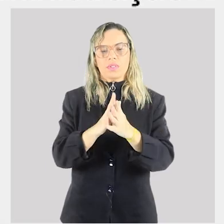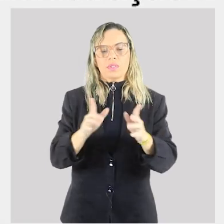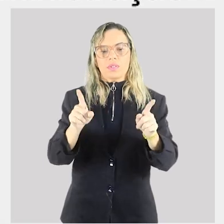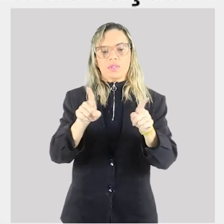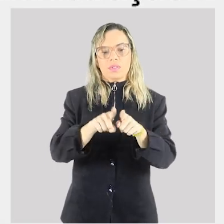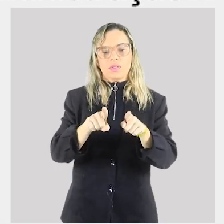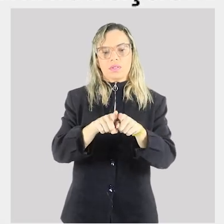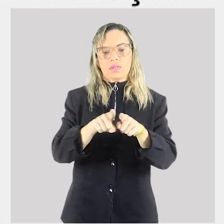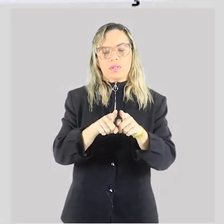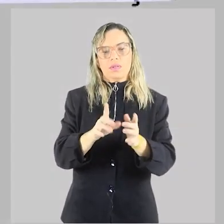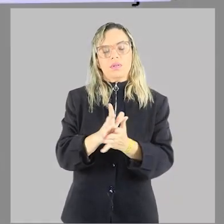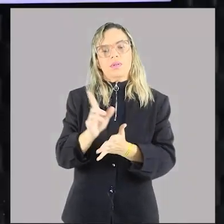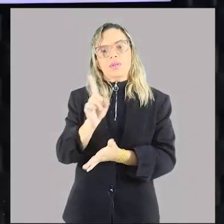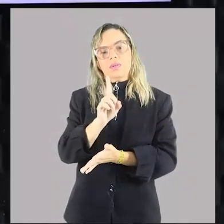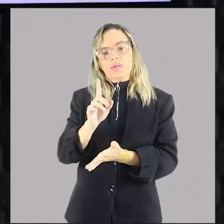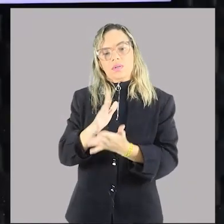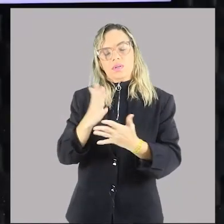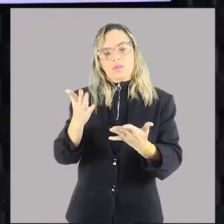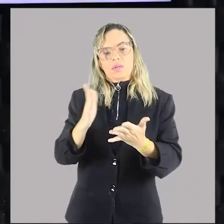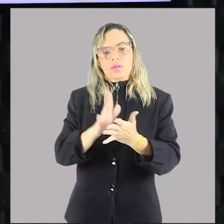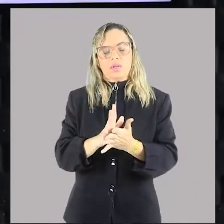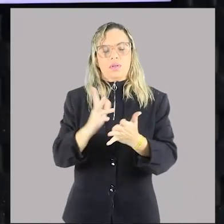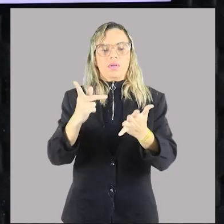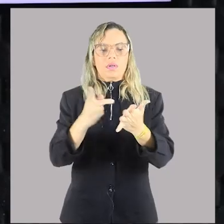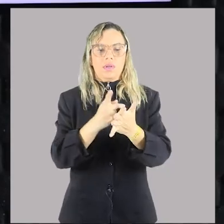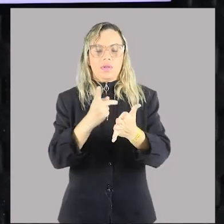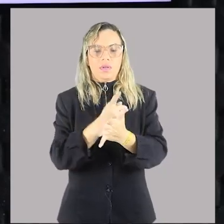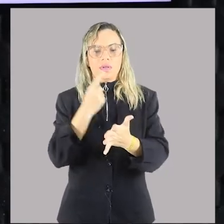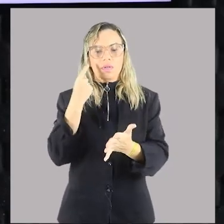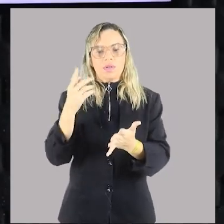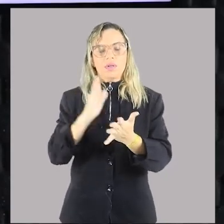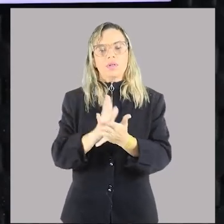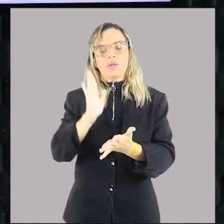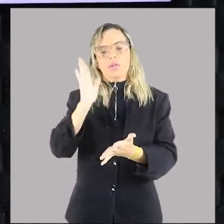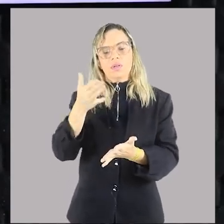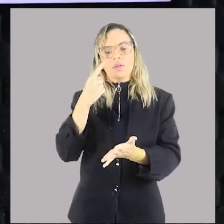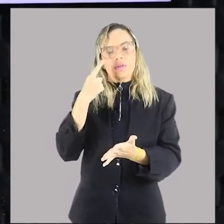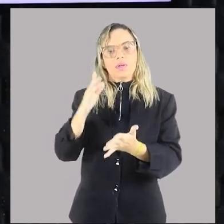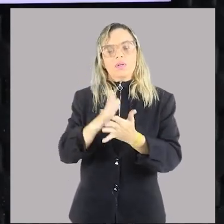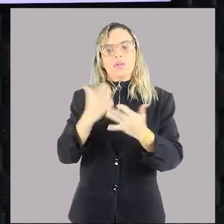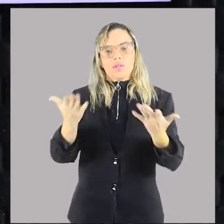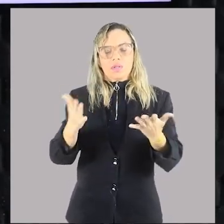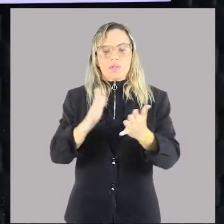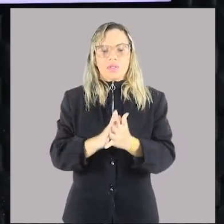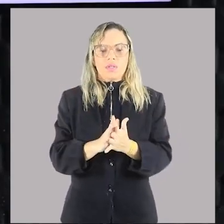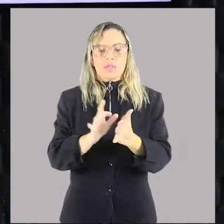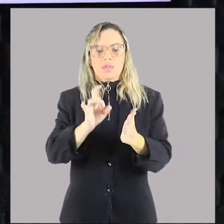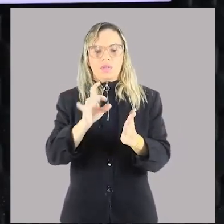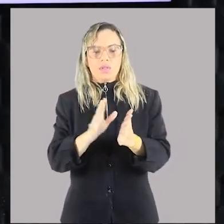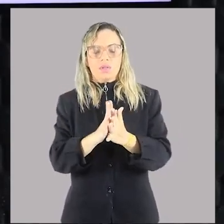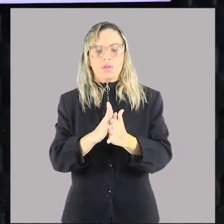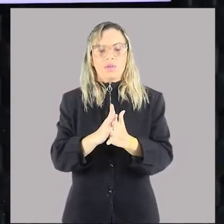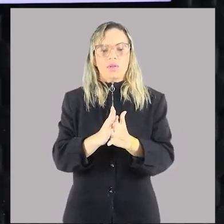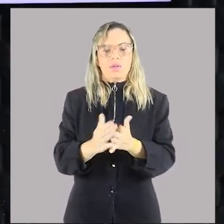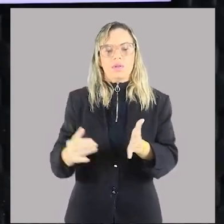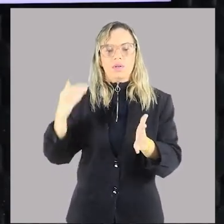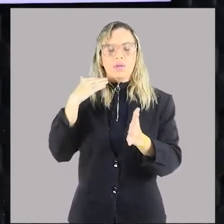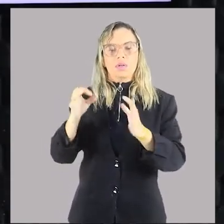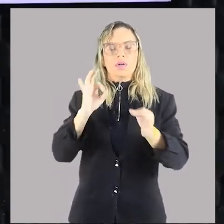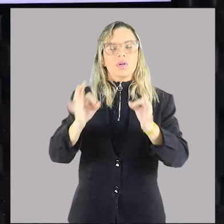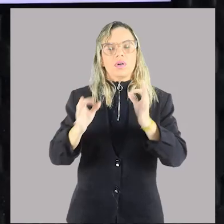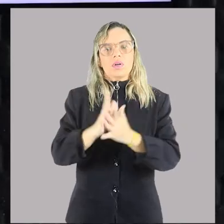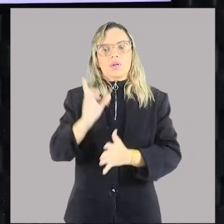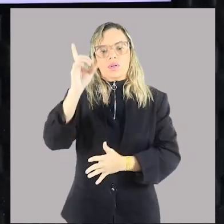de conversar, também não a incorreta, a letra D. A gente acabou de conversar que pessoas apenas jurídicas de direito público fazem